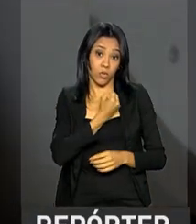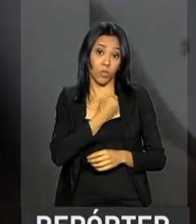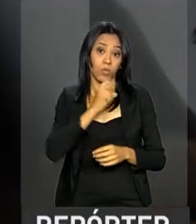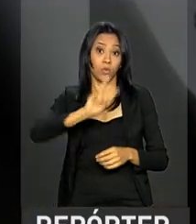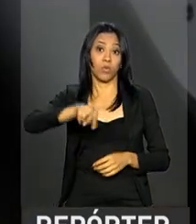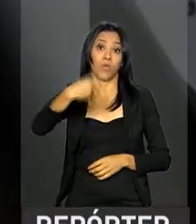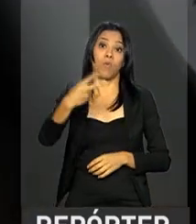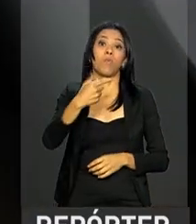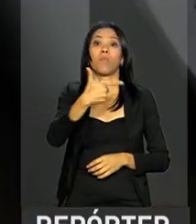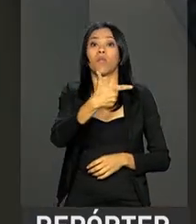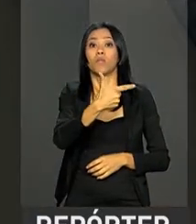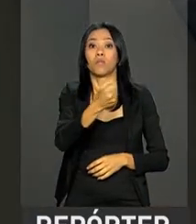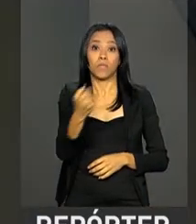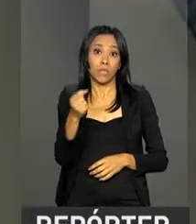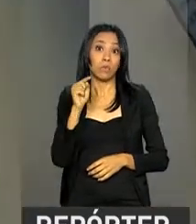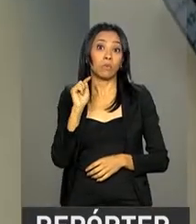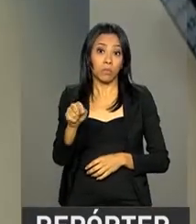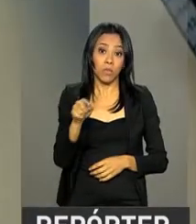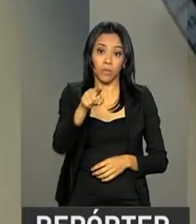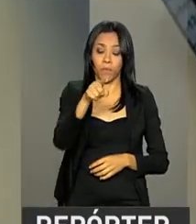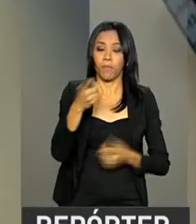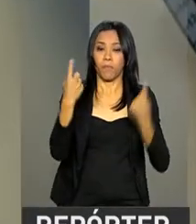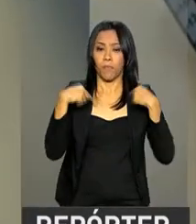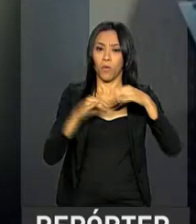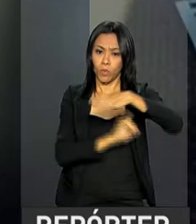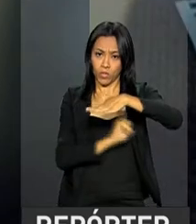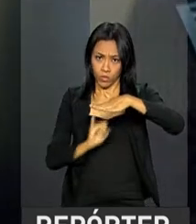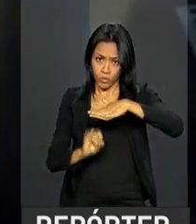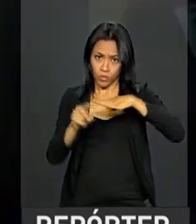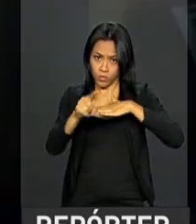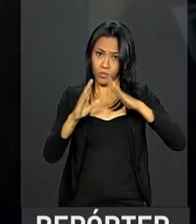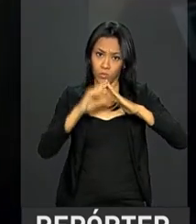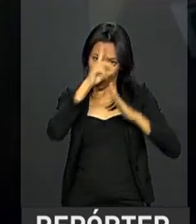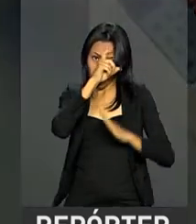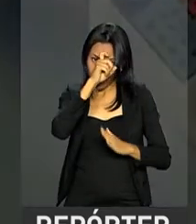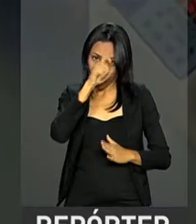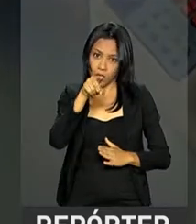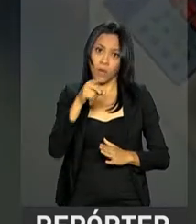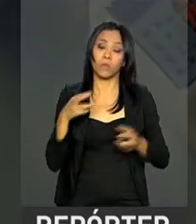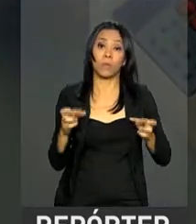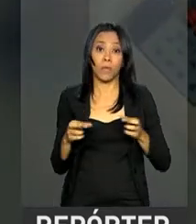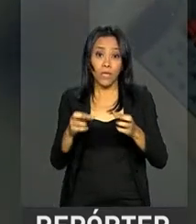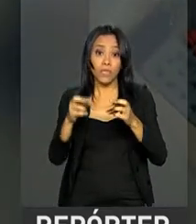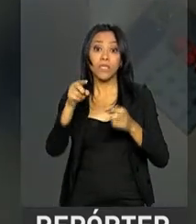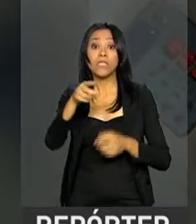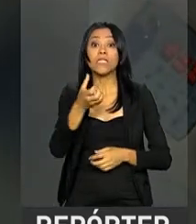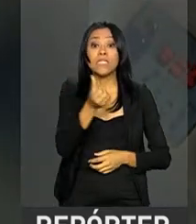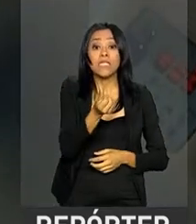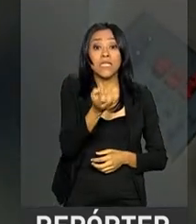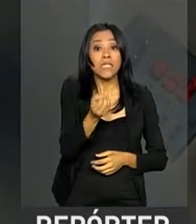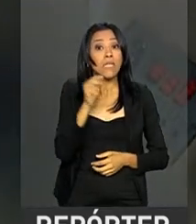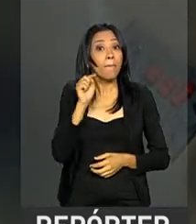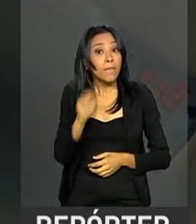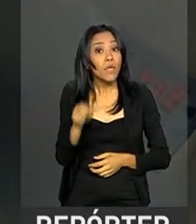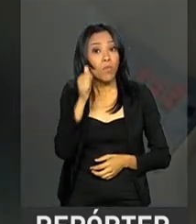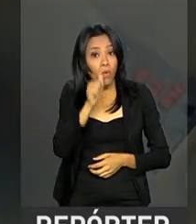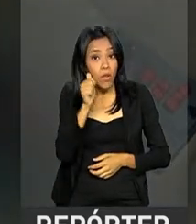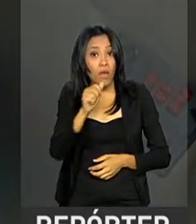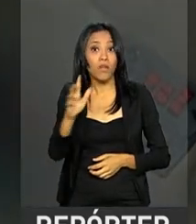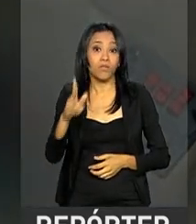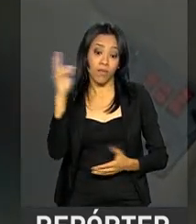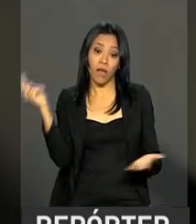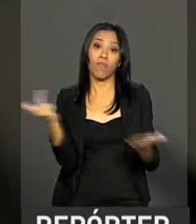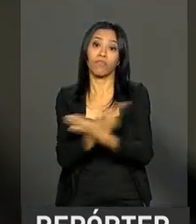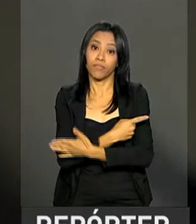200 mil o instituto nacional do câncer estima que quase 60 mil mulheres vão ter câncer de mama